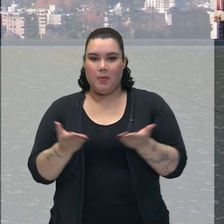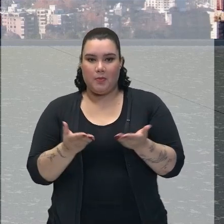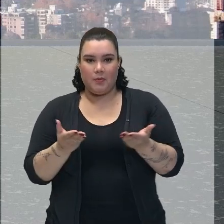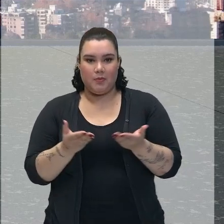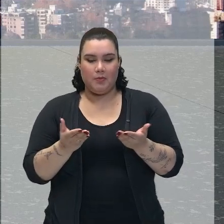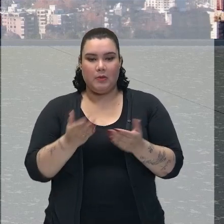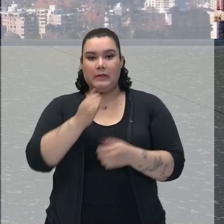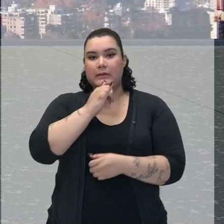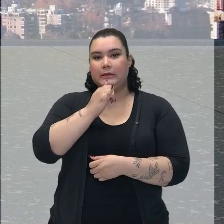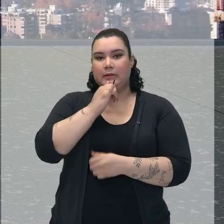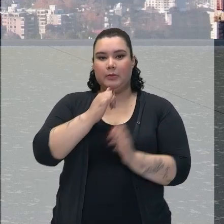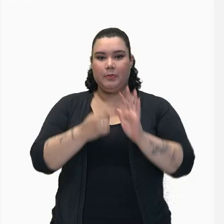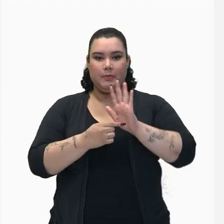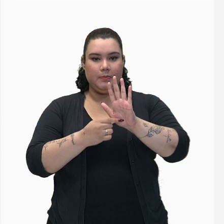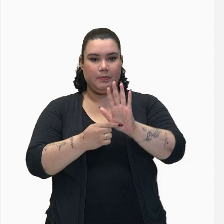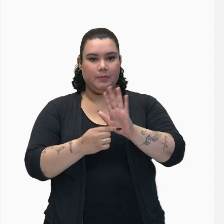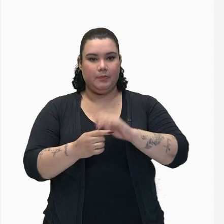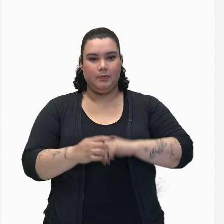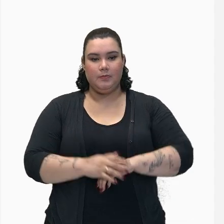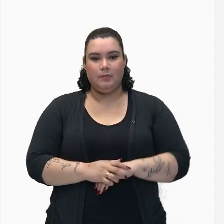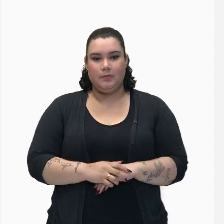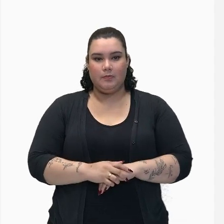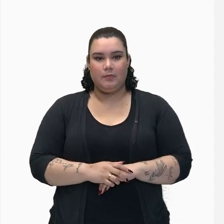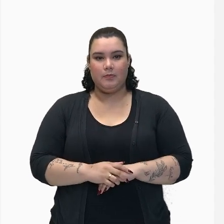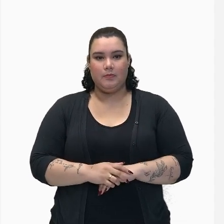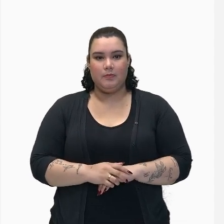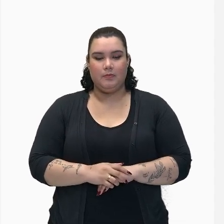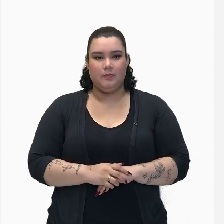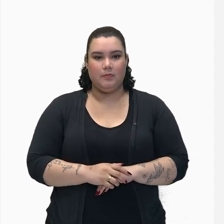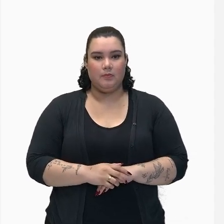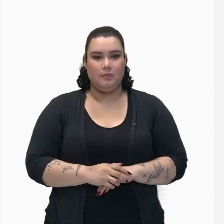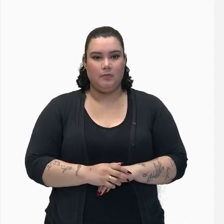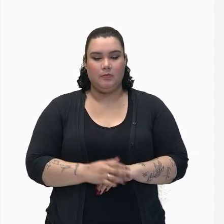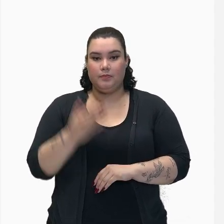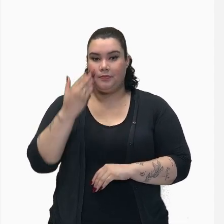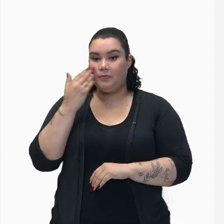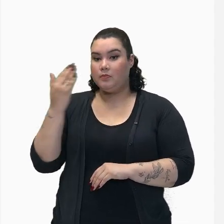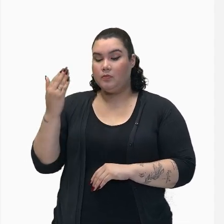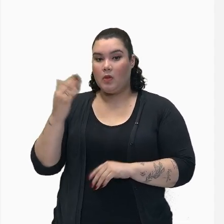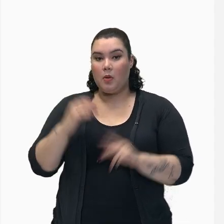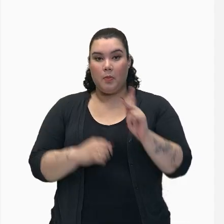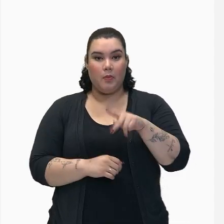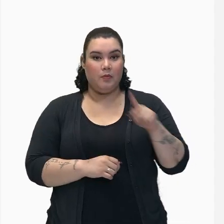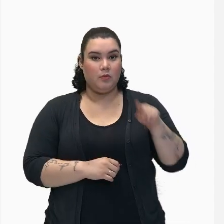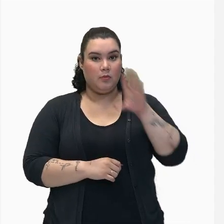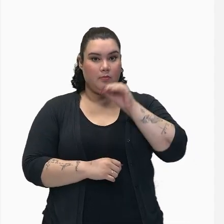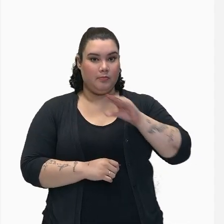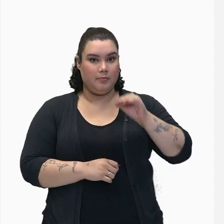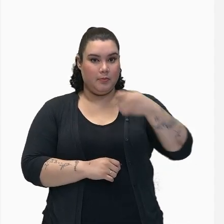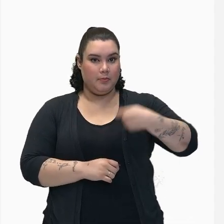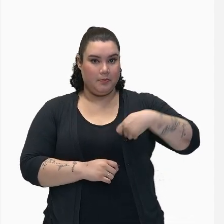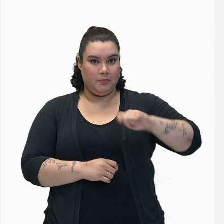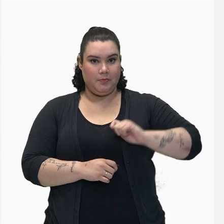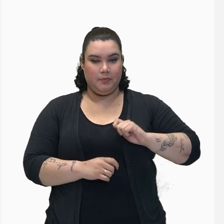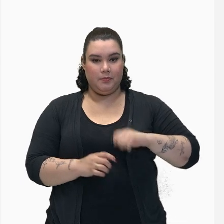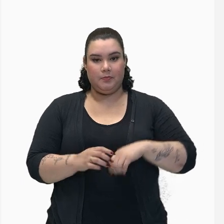pelos exemplos. Vamos lá comigo. La amable abuelita